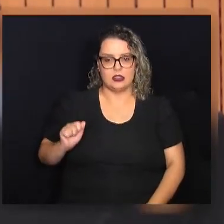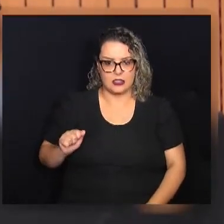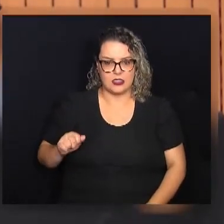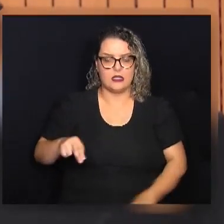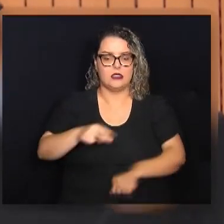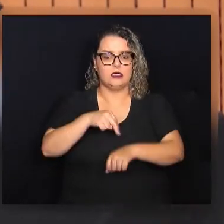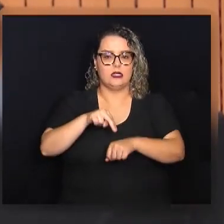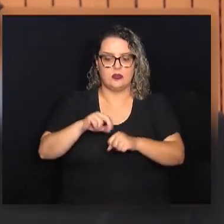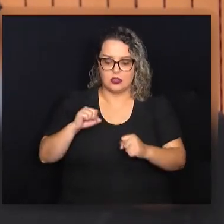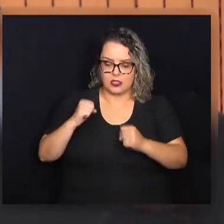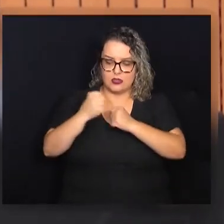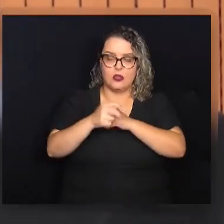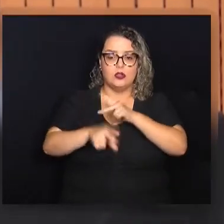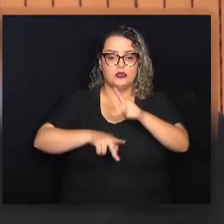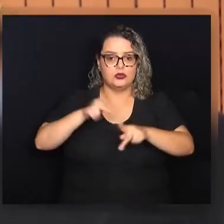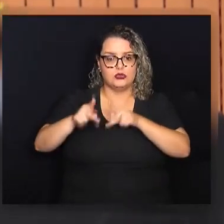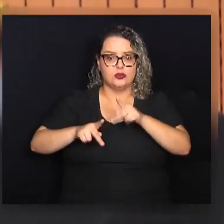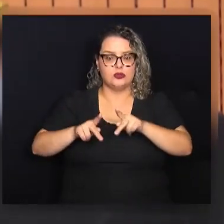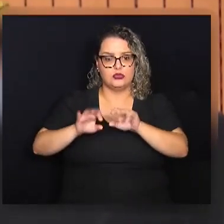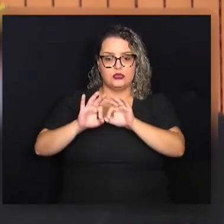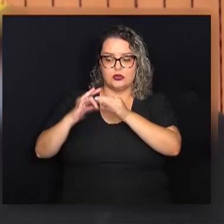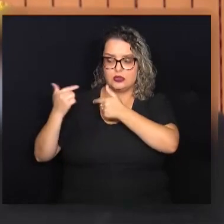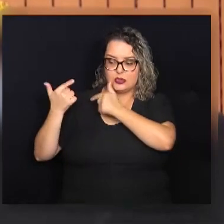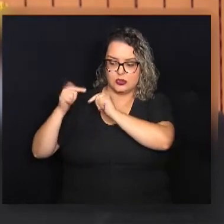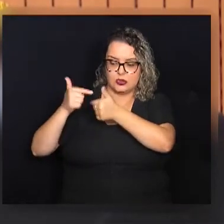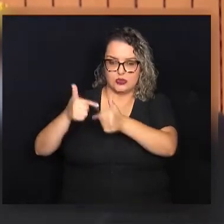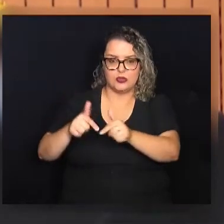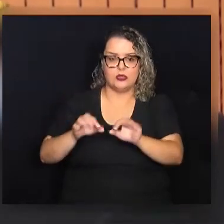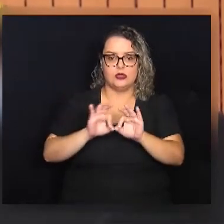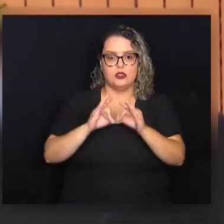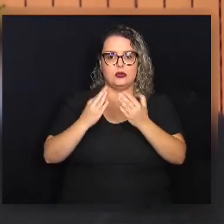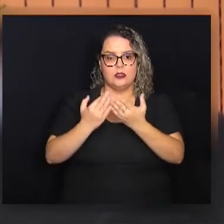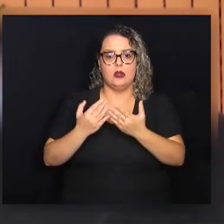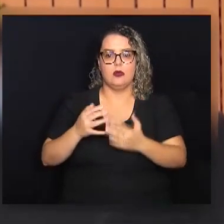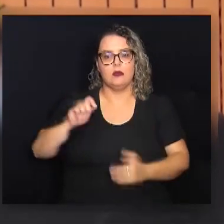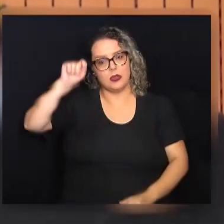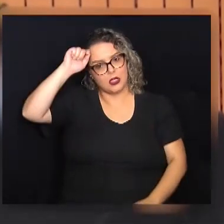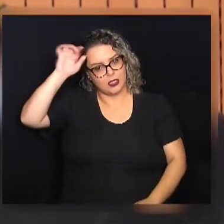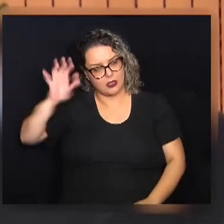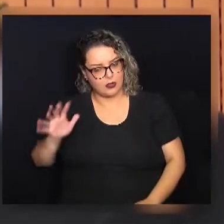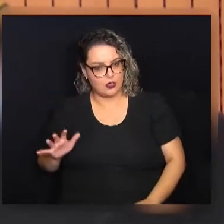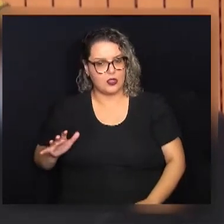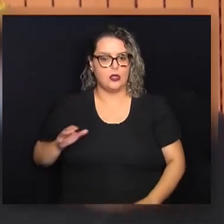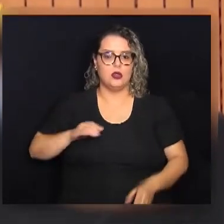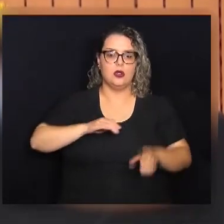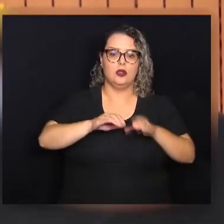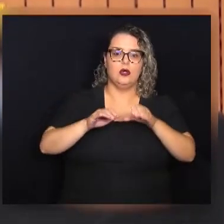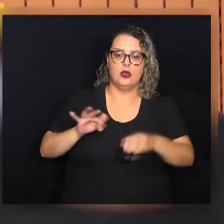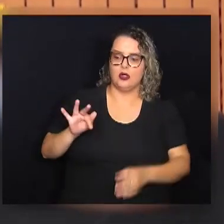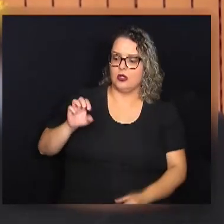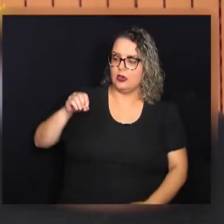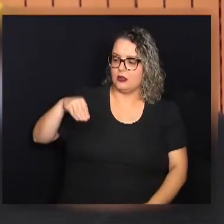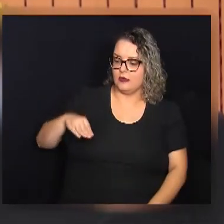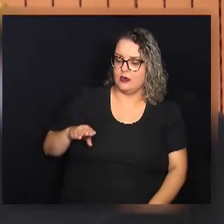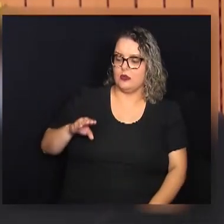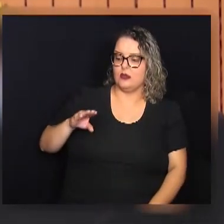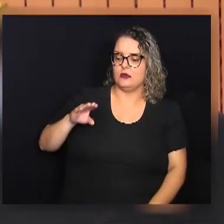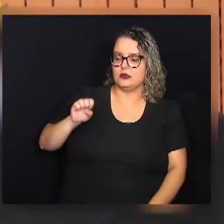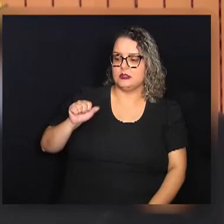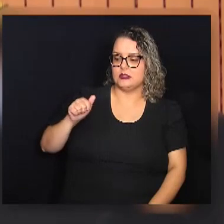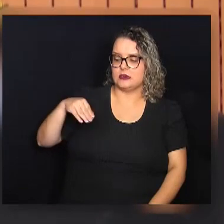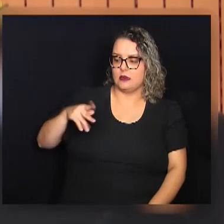em Defesa dos Povos Tradicionais de Matriz Africana e coordenadora estadual do FONSAMPOTMA, que é o